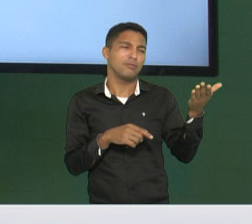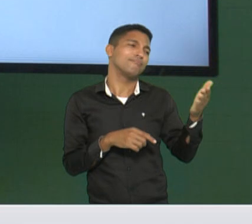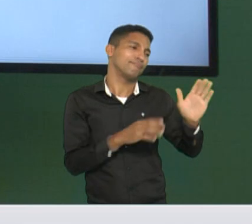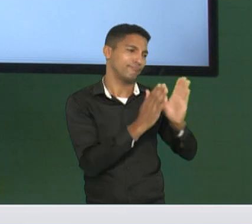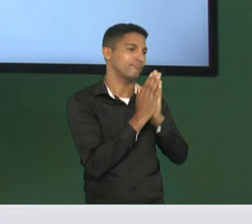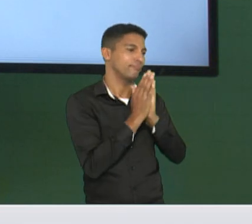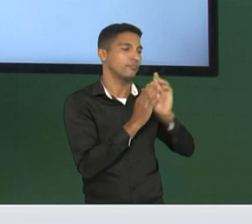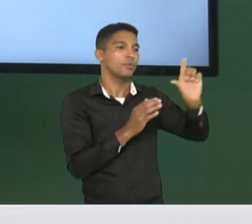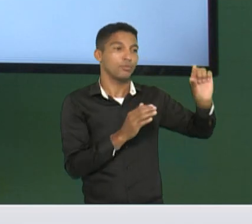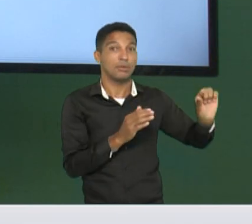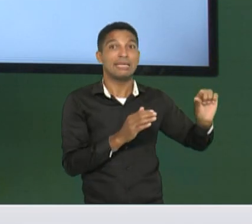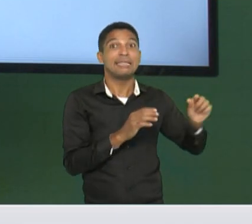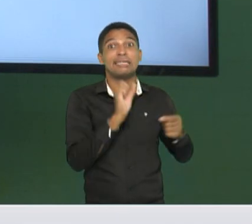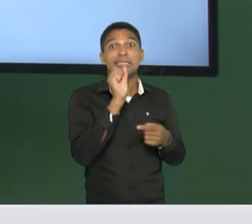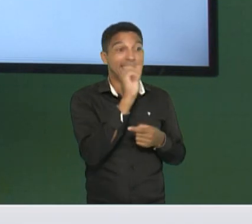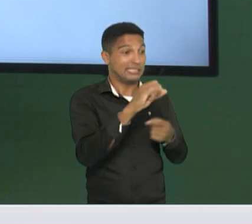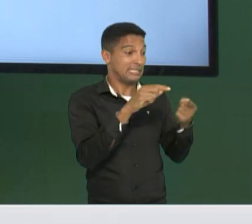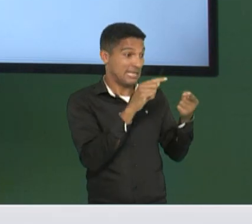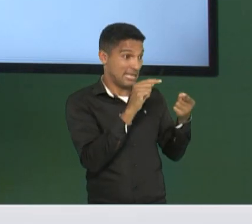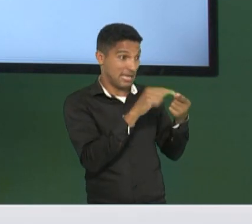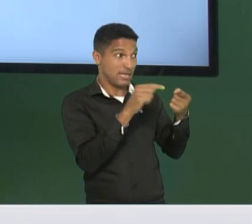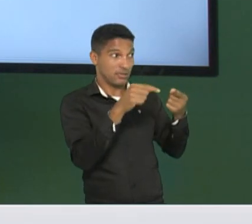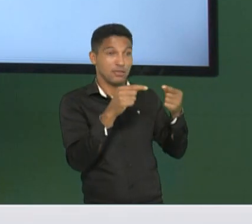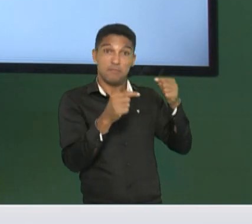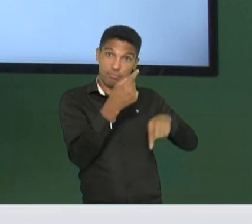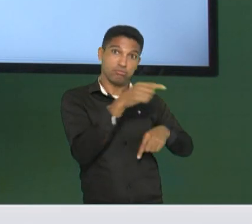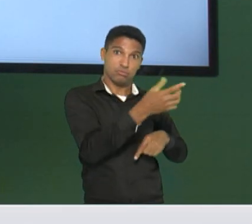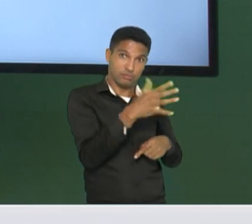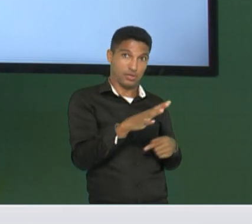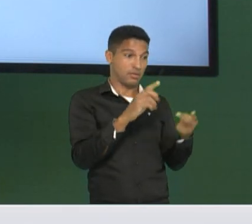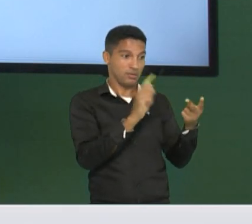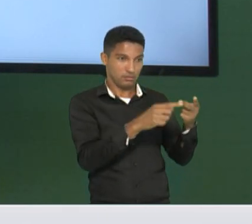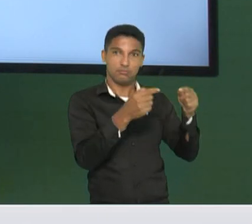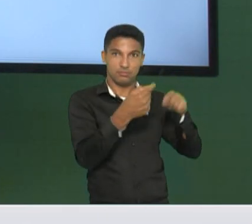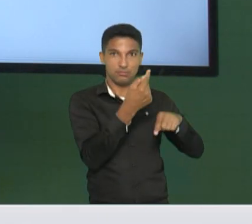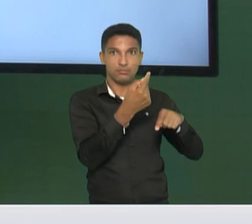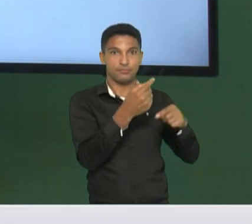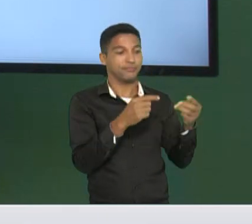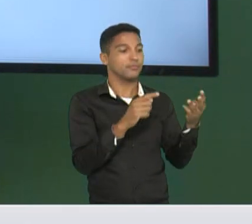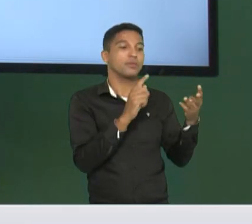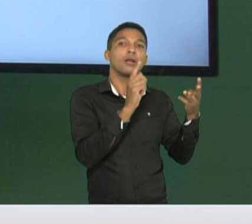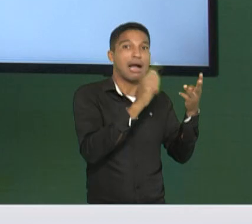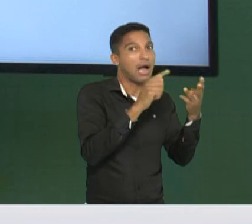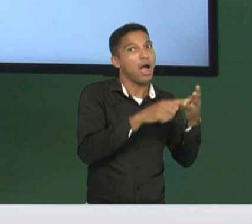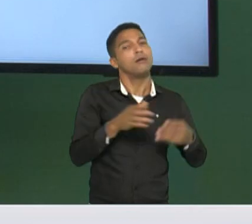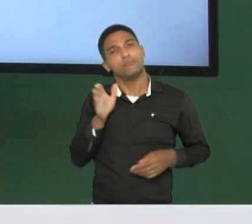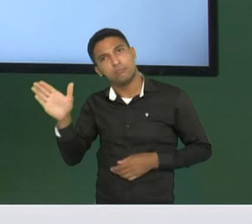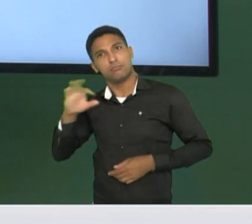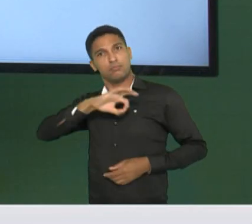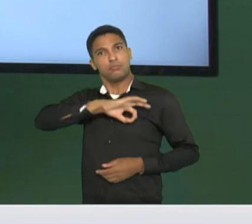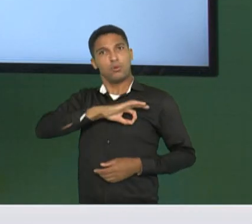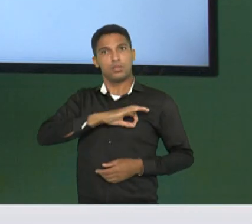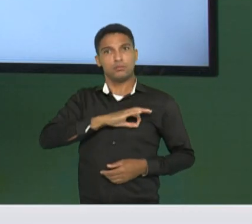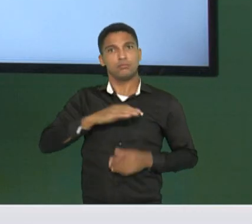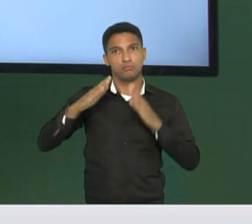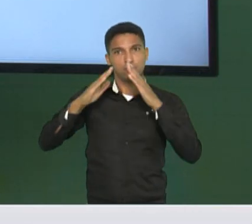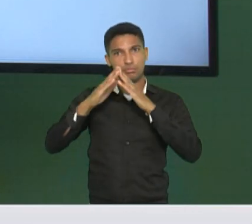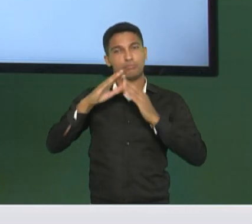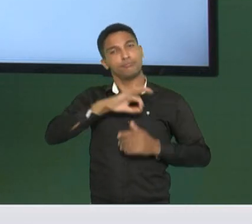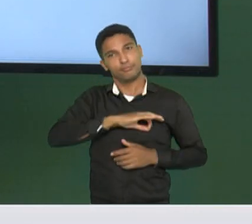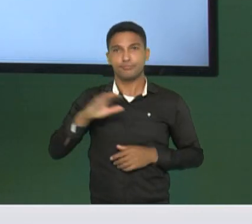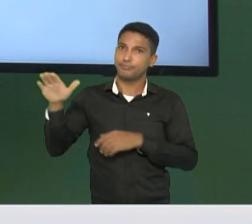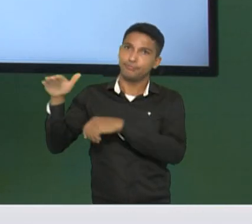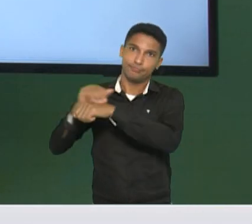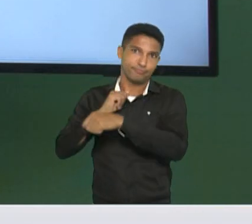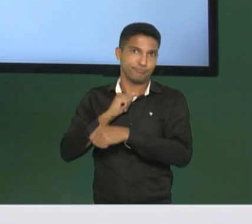o passo a passo correto da relação ali entre vizinhos, né? Porque ele é o teu vizinho, ele vai ser